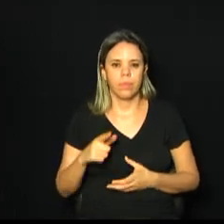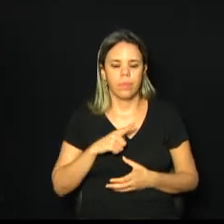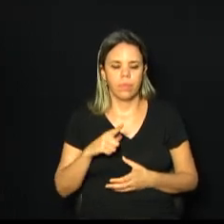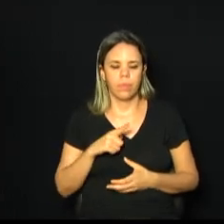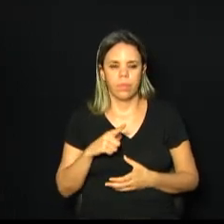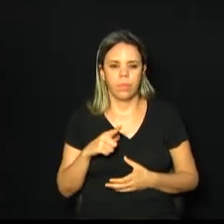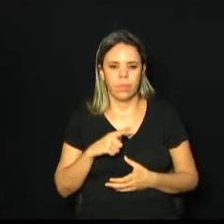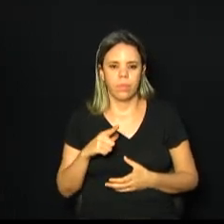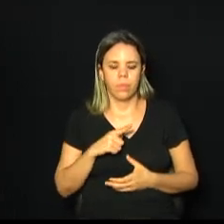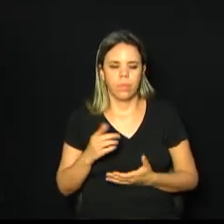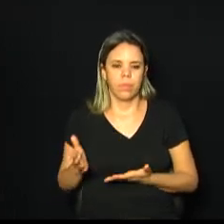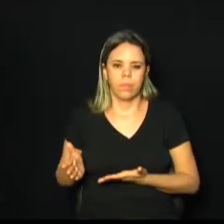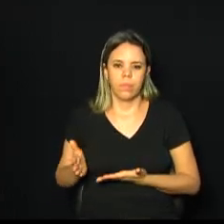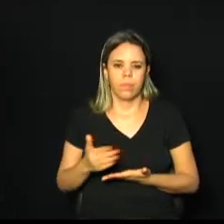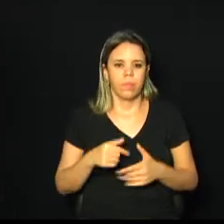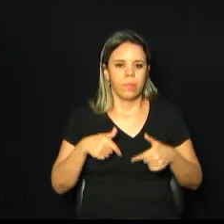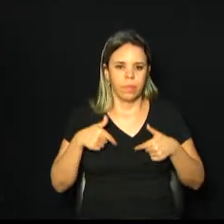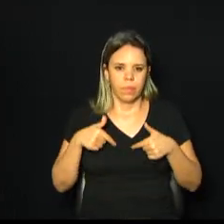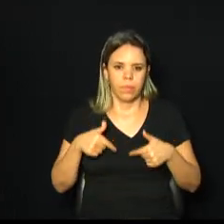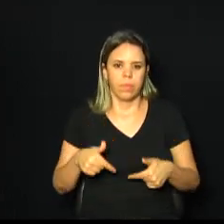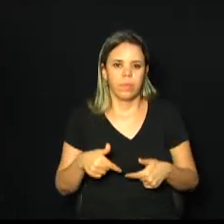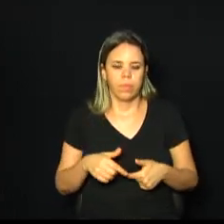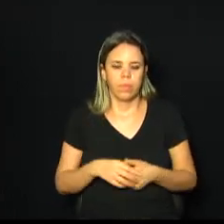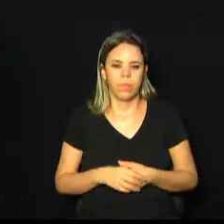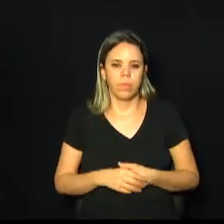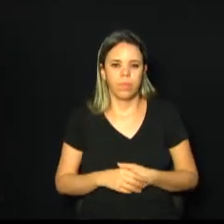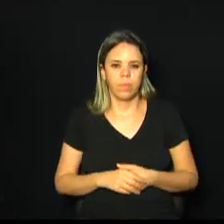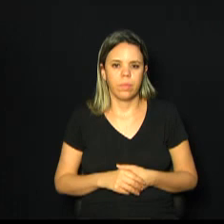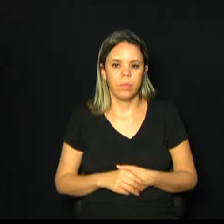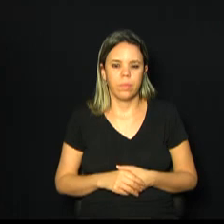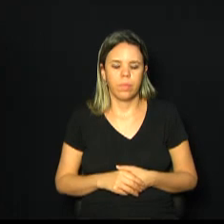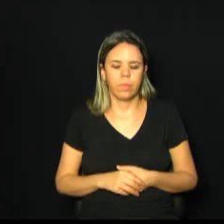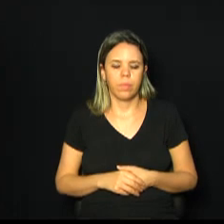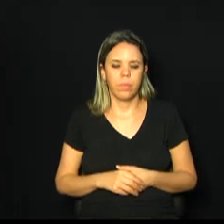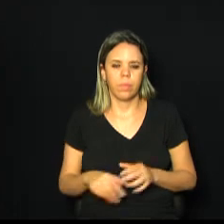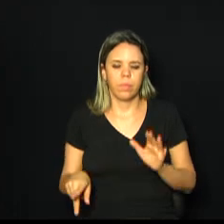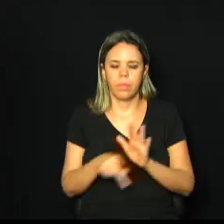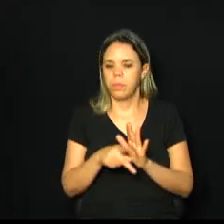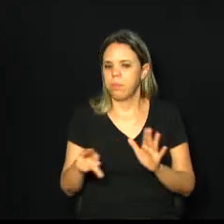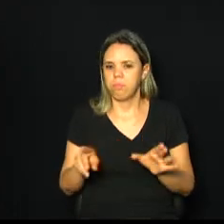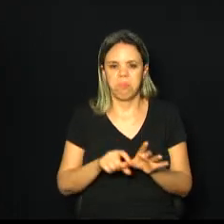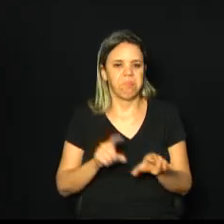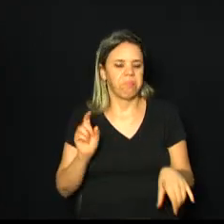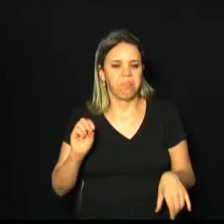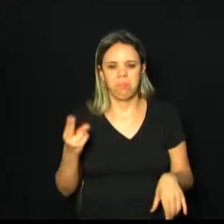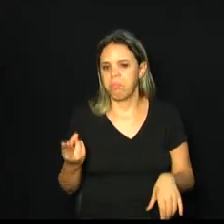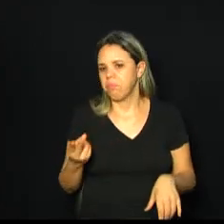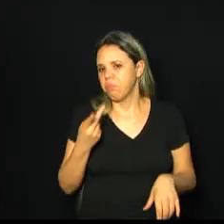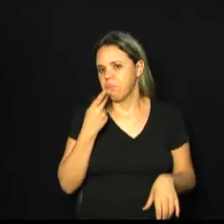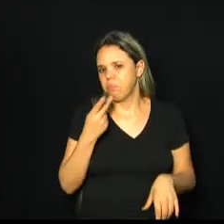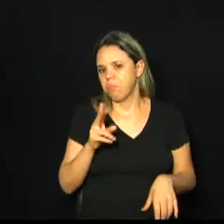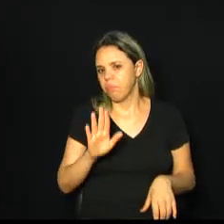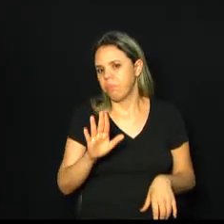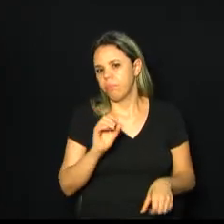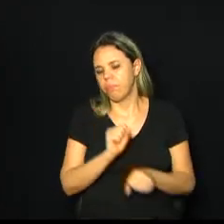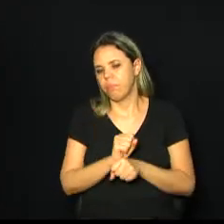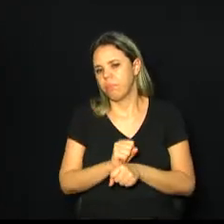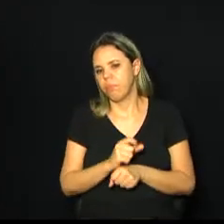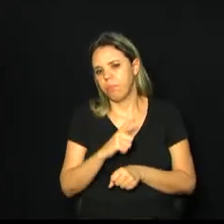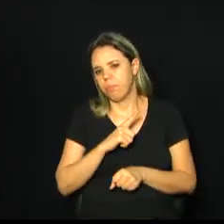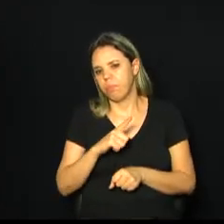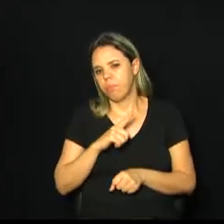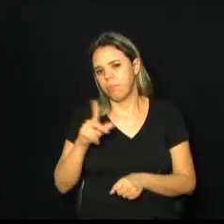capilaridade, ela pode agir de mão própria, ou ela pode dizer assim, não, mas espera um pouquinho, já não existe o